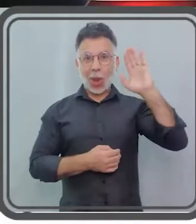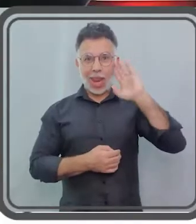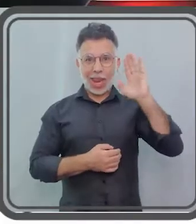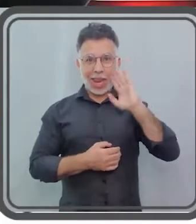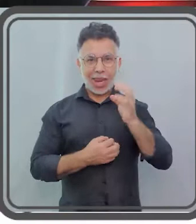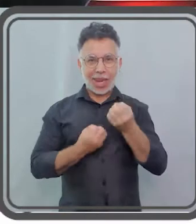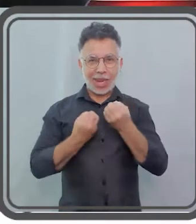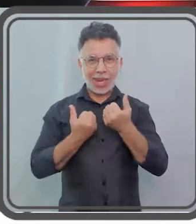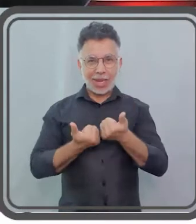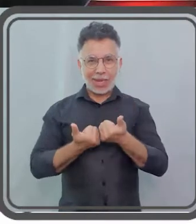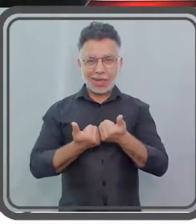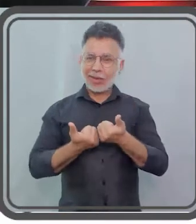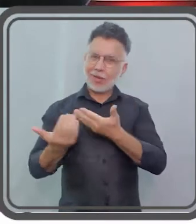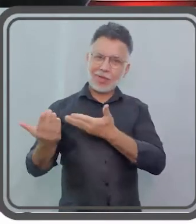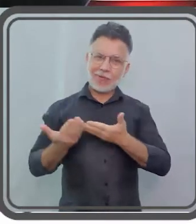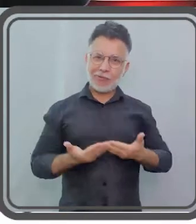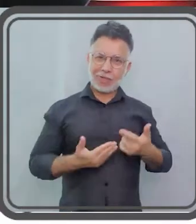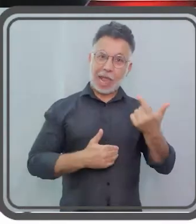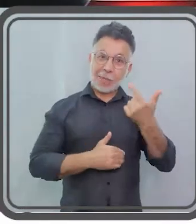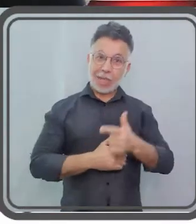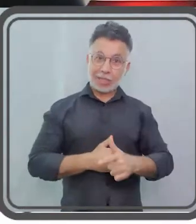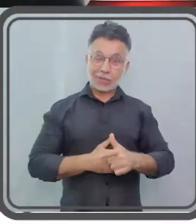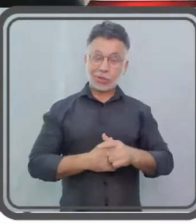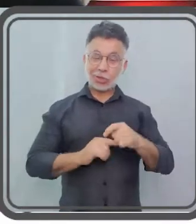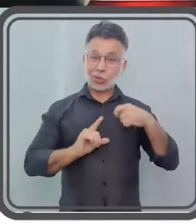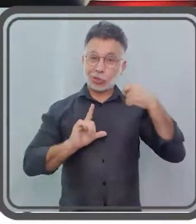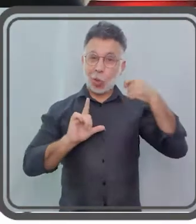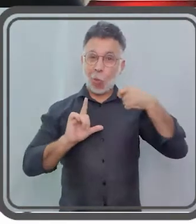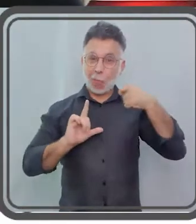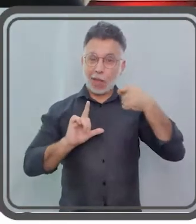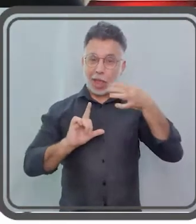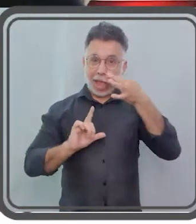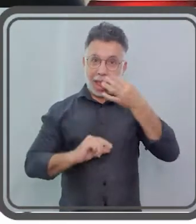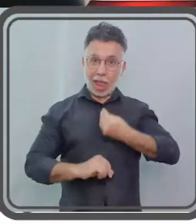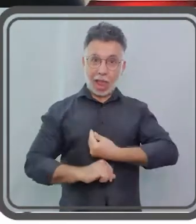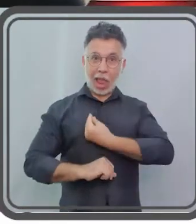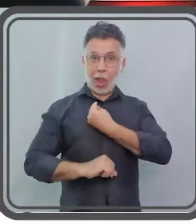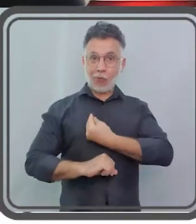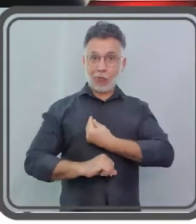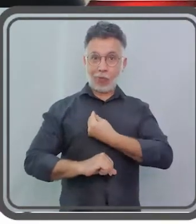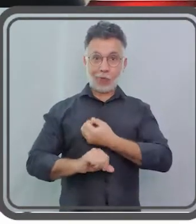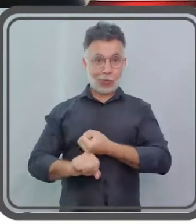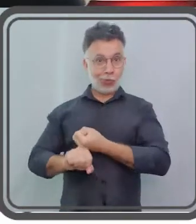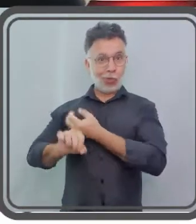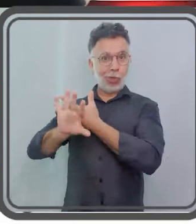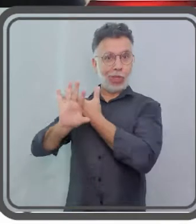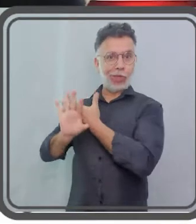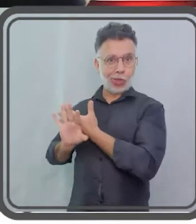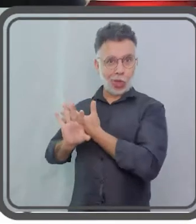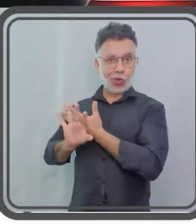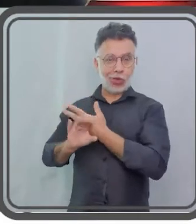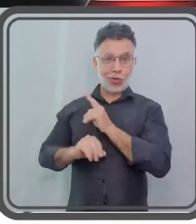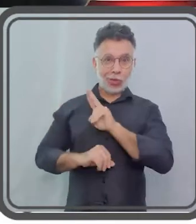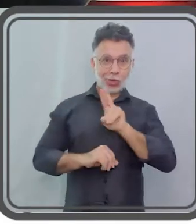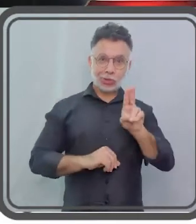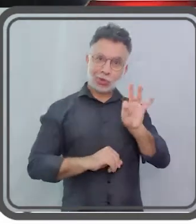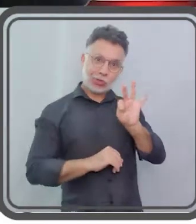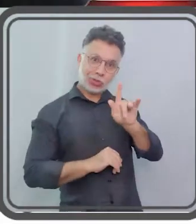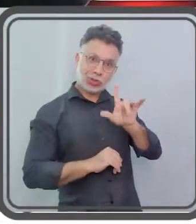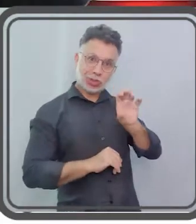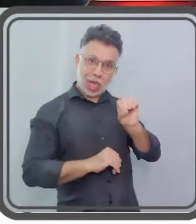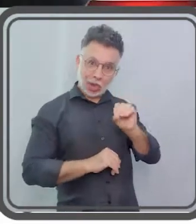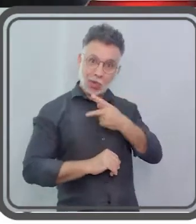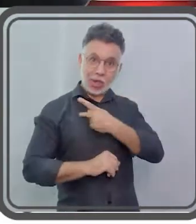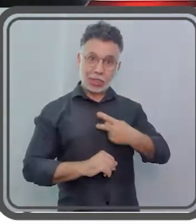Todos sejam muito bem-vindos a mais uma transmissão ao vivo do Intox. Eu sou o Thiago Alves, CEO da Regus e